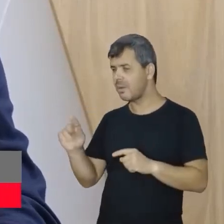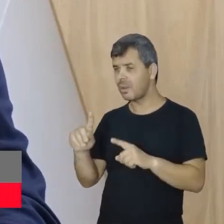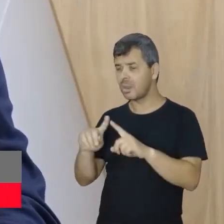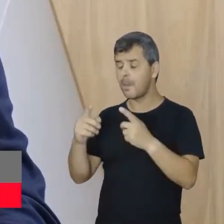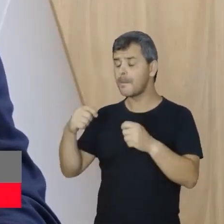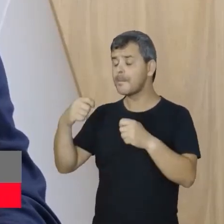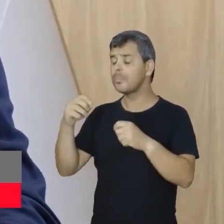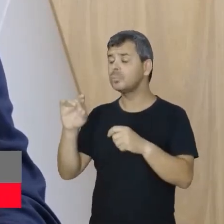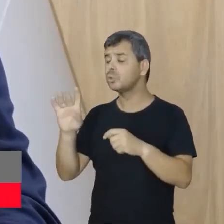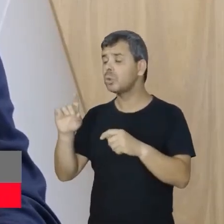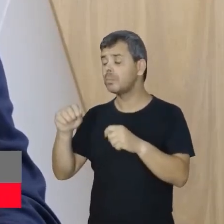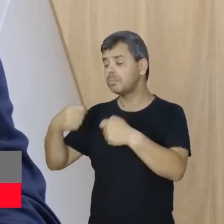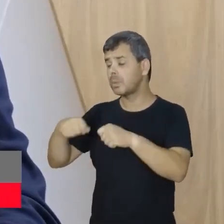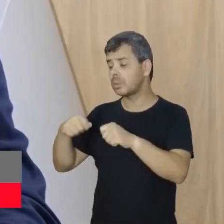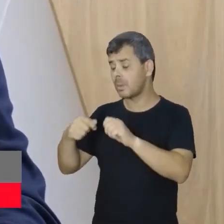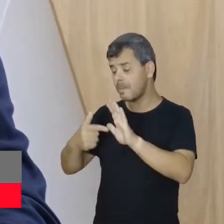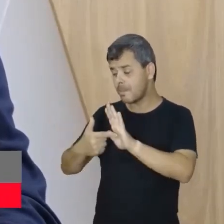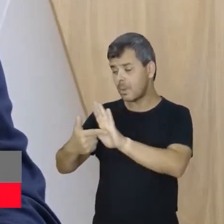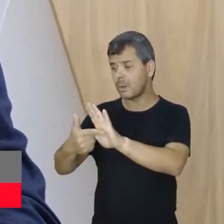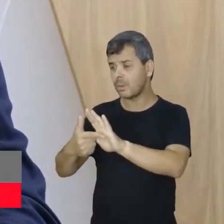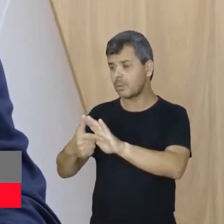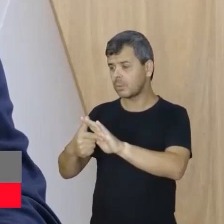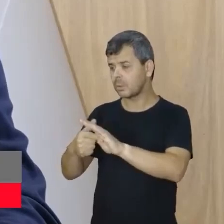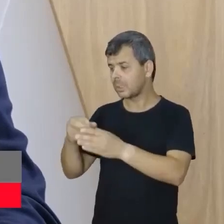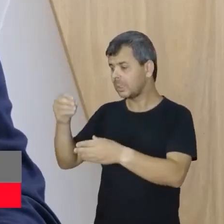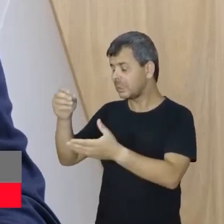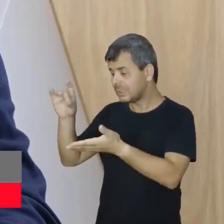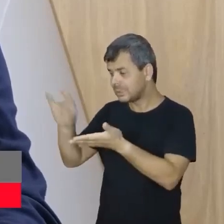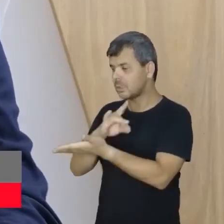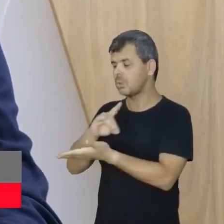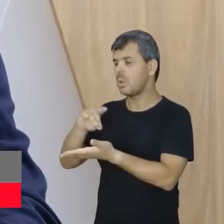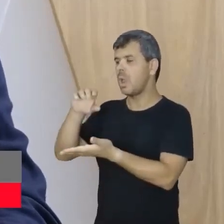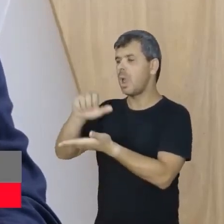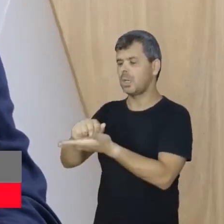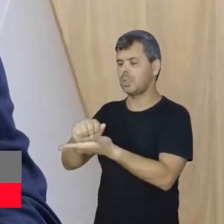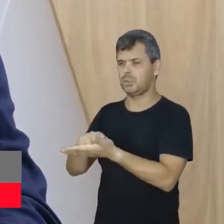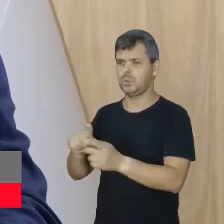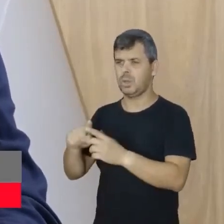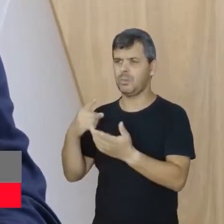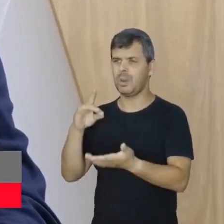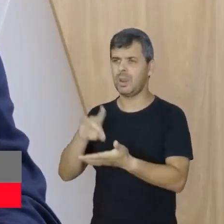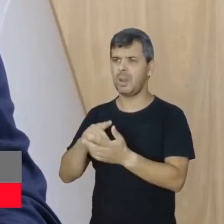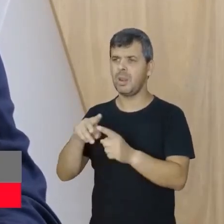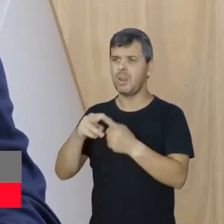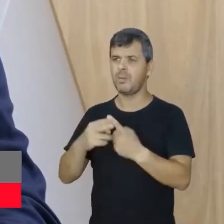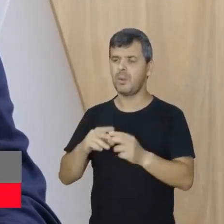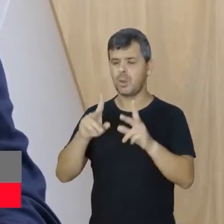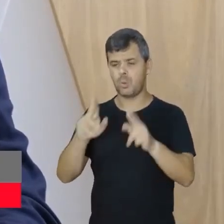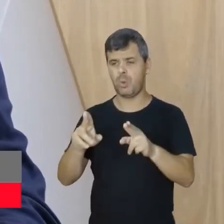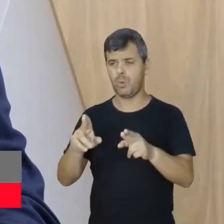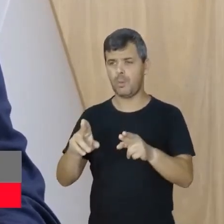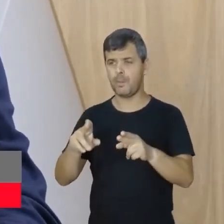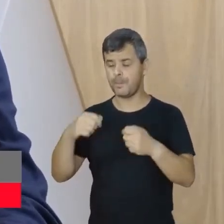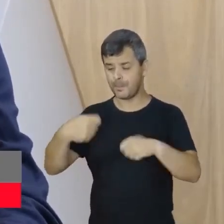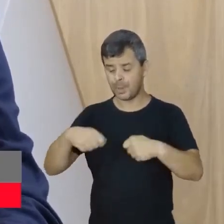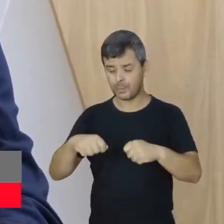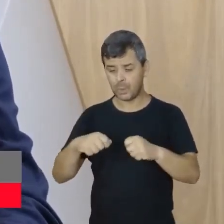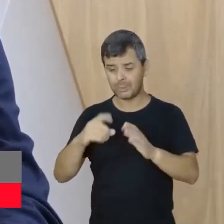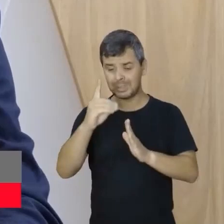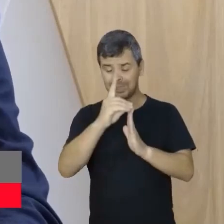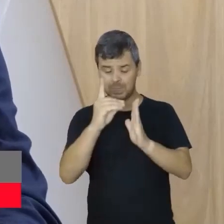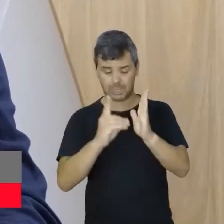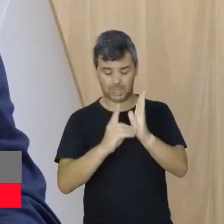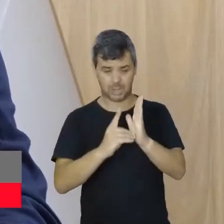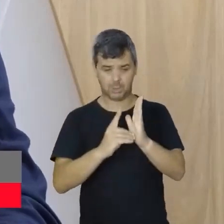precisam apenas declarar que estão no CadÚnico. Acertados da reforma agrária da mesma forma, precisam da